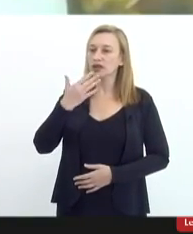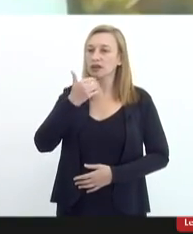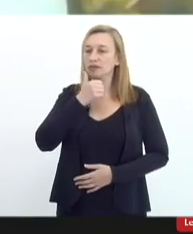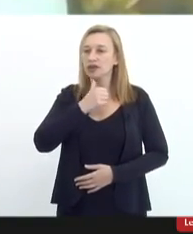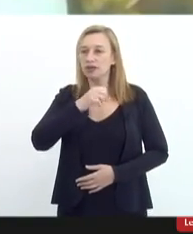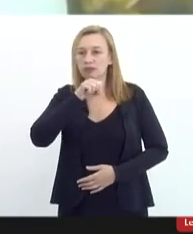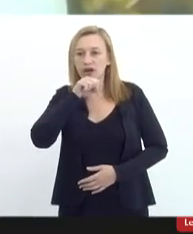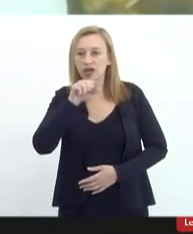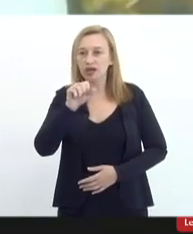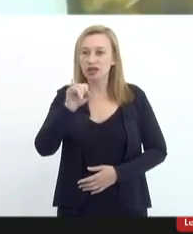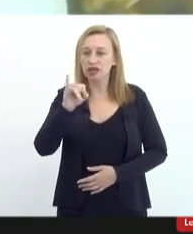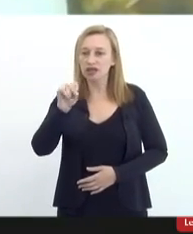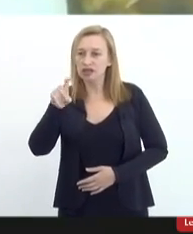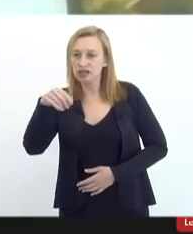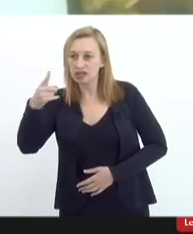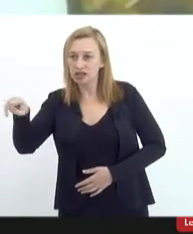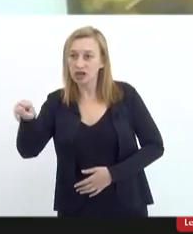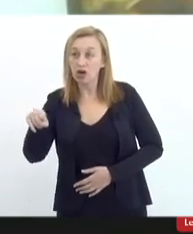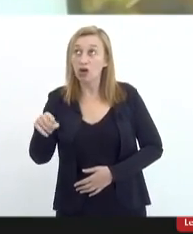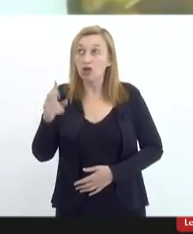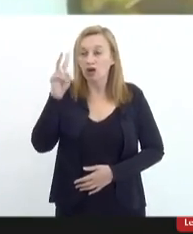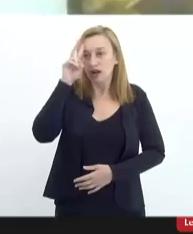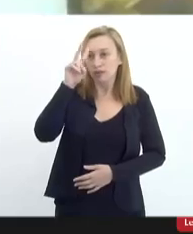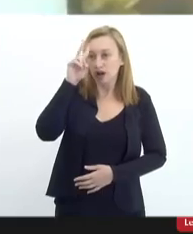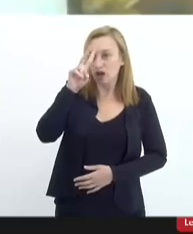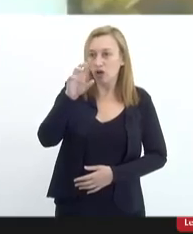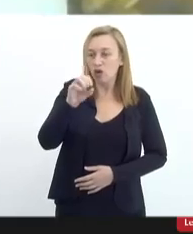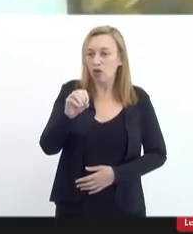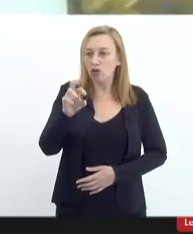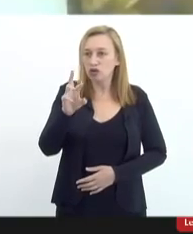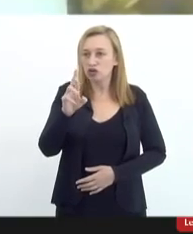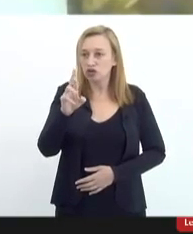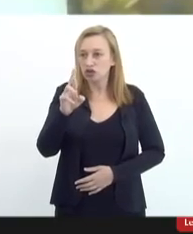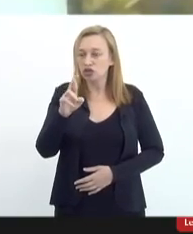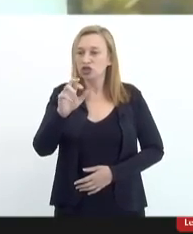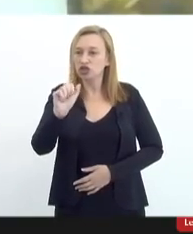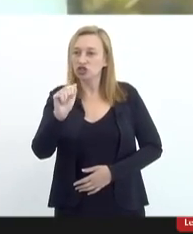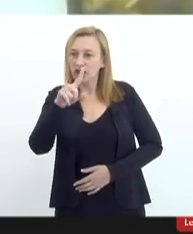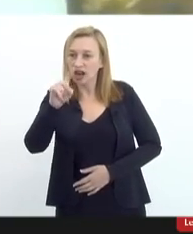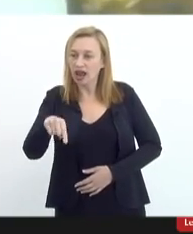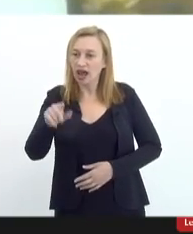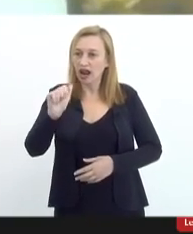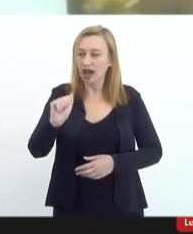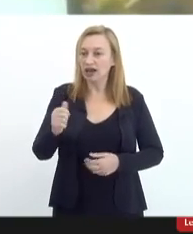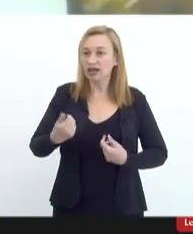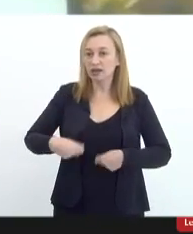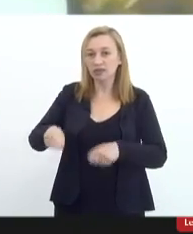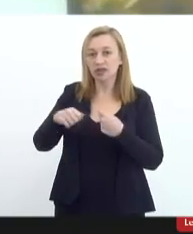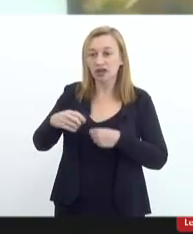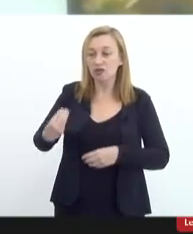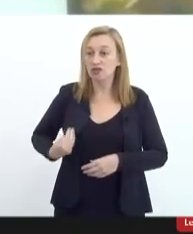ou vou lembrar do hálito de Oxalá que me deu a vida. Isso são